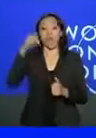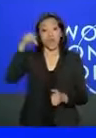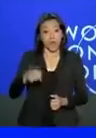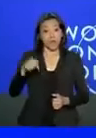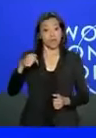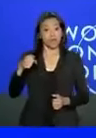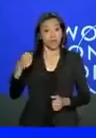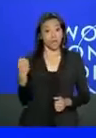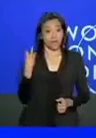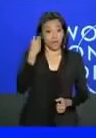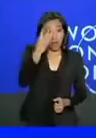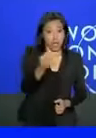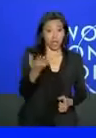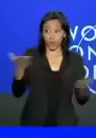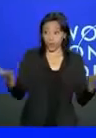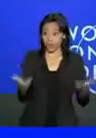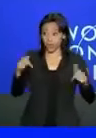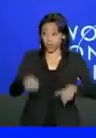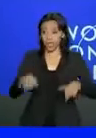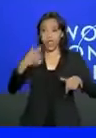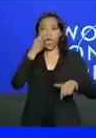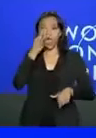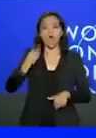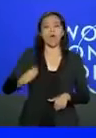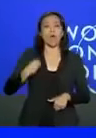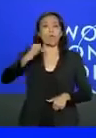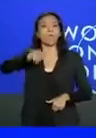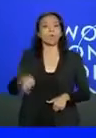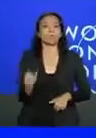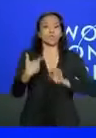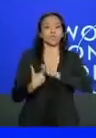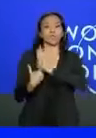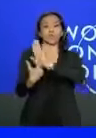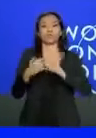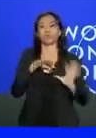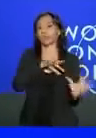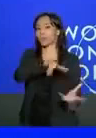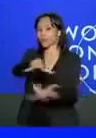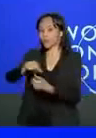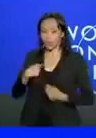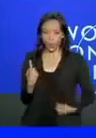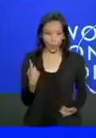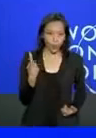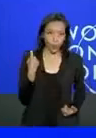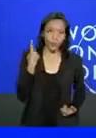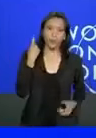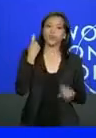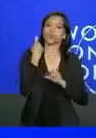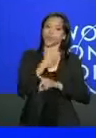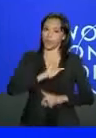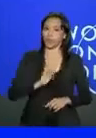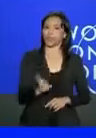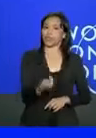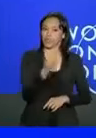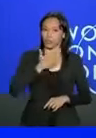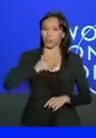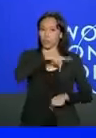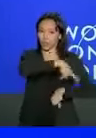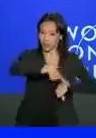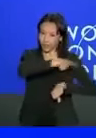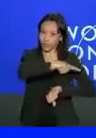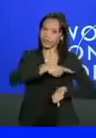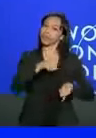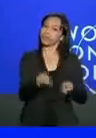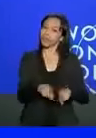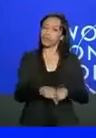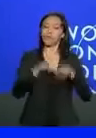mim uma grande oportunidade de mostrar para o mundo o momento único em que vivemos em meu país e para